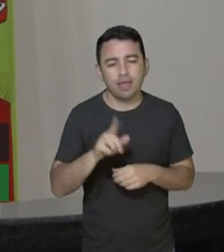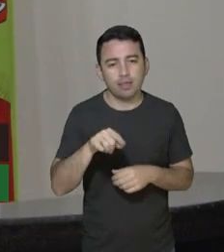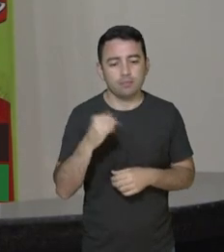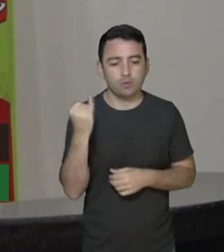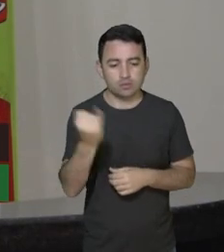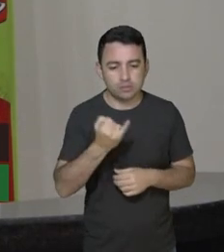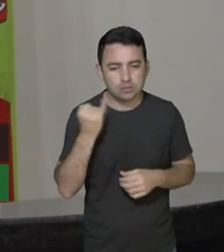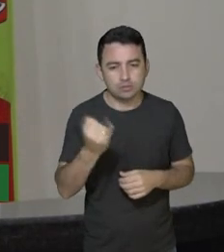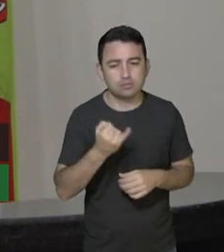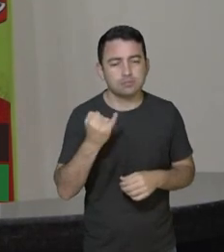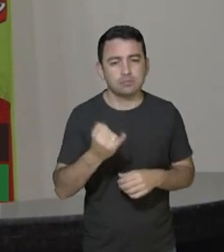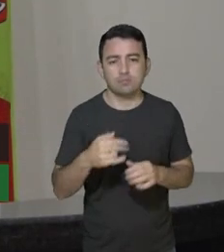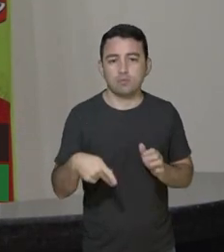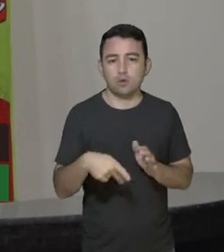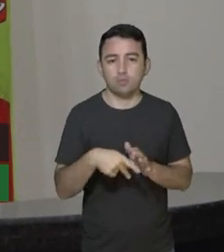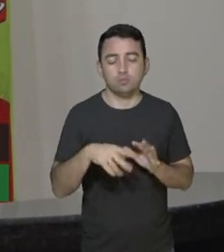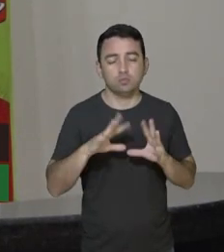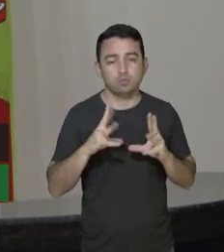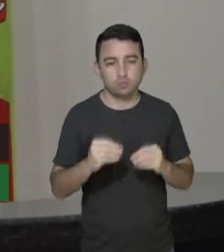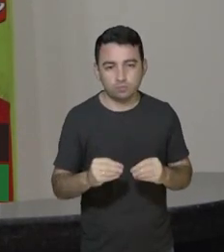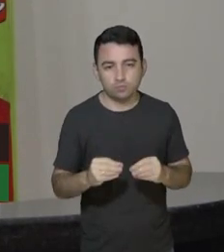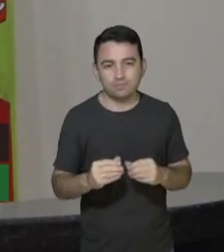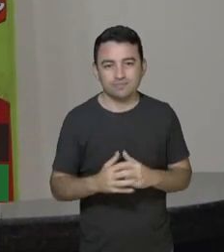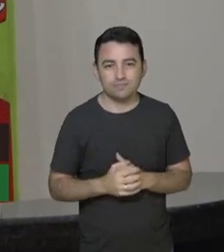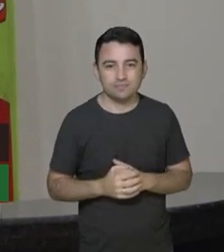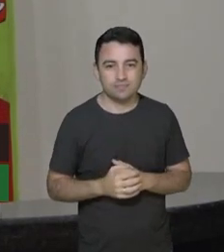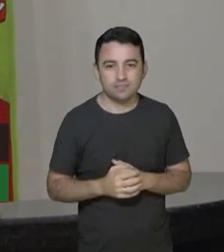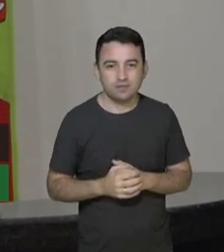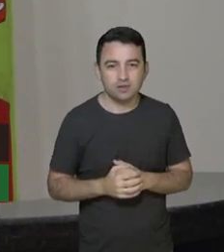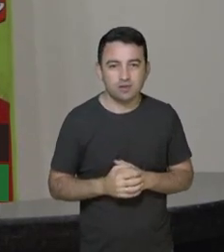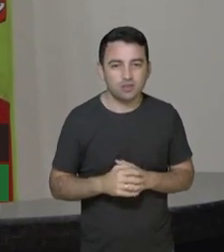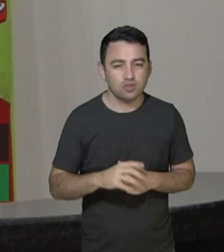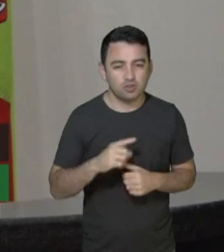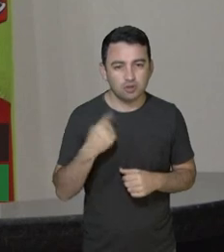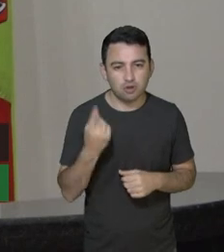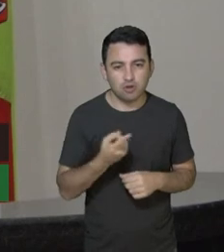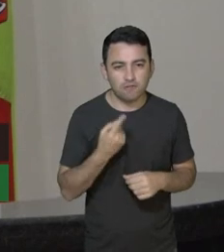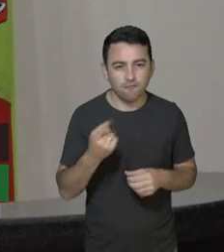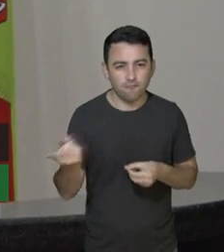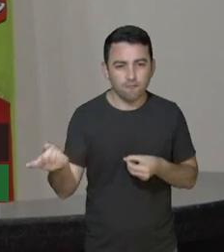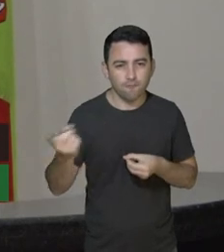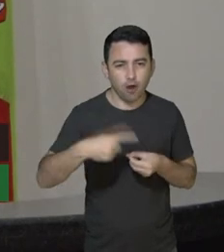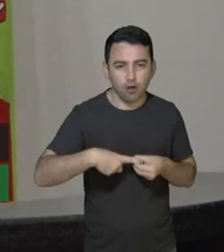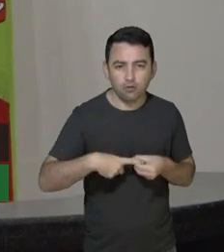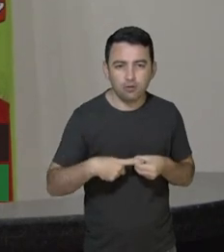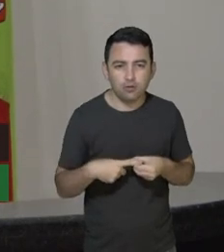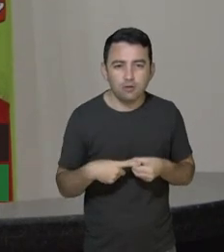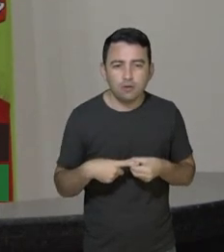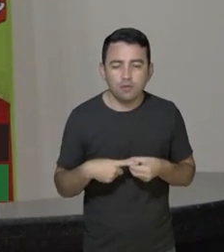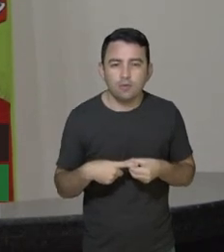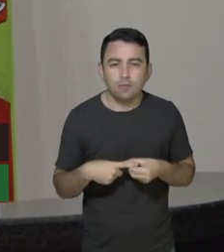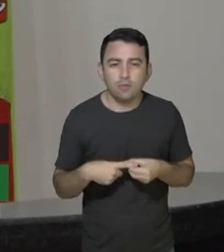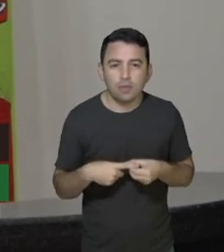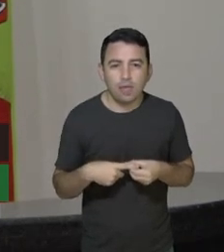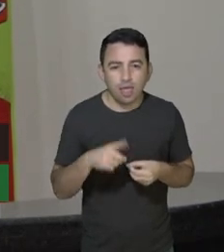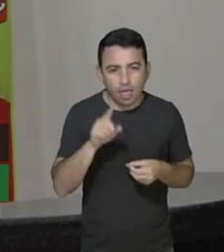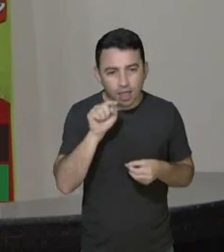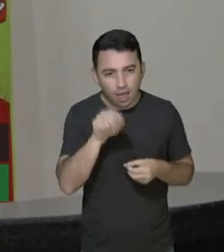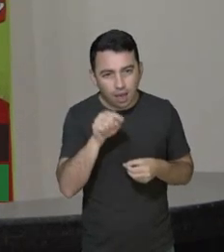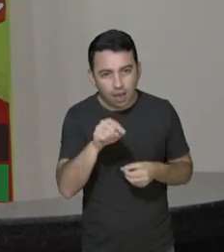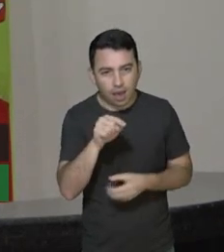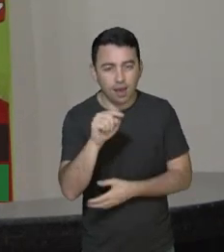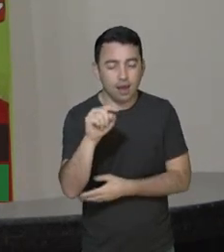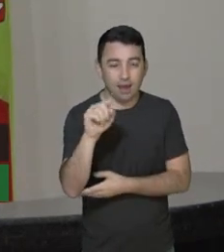tudo, né? Nós não votarmos com a direção para a árvore, e sim para